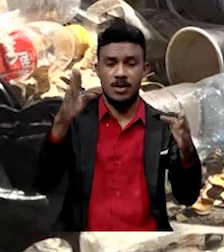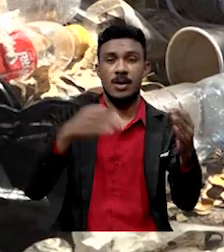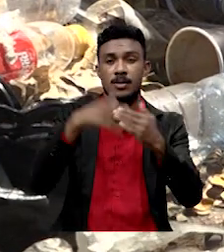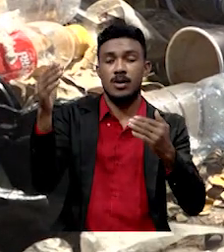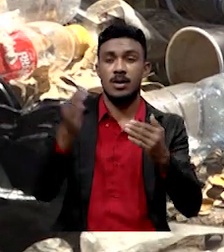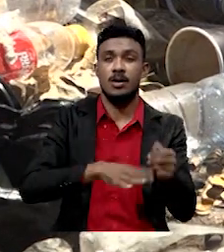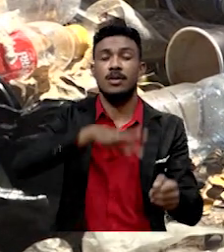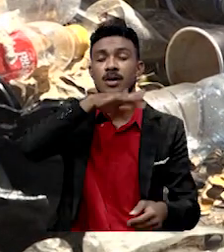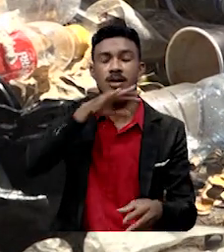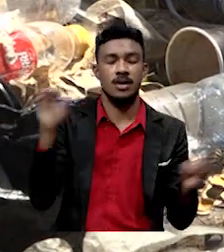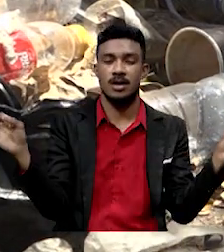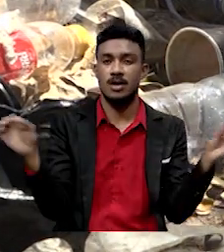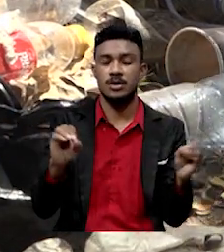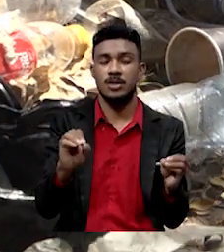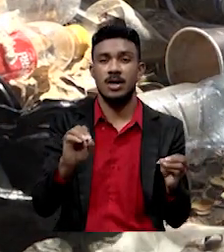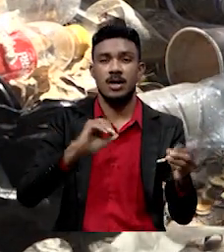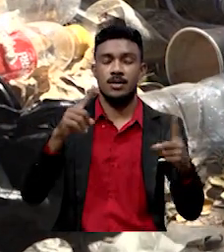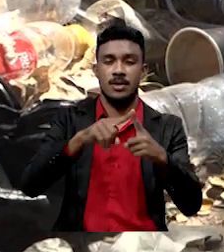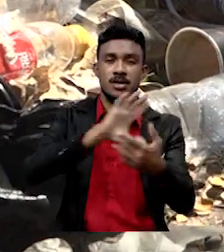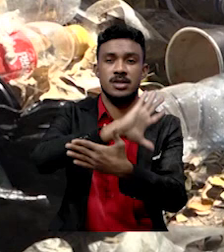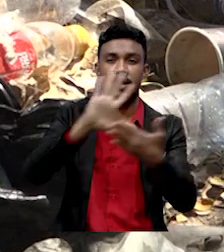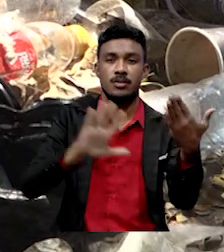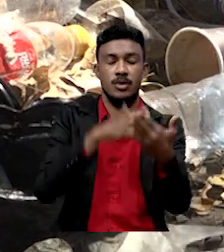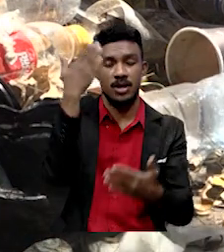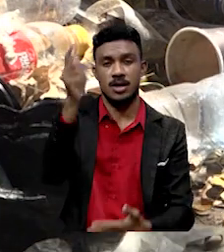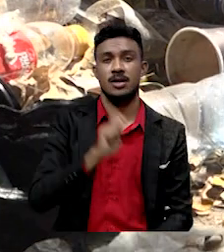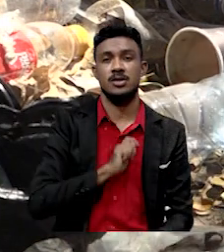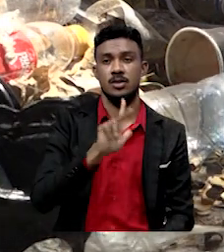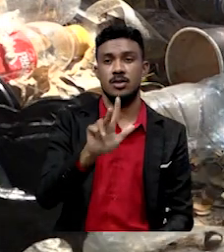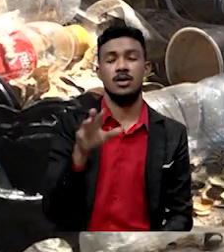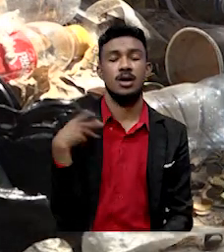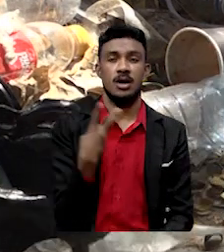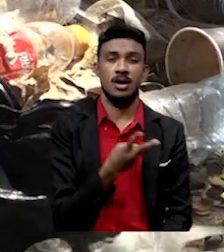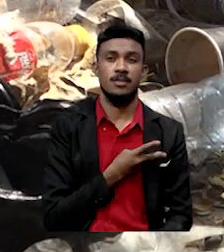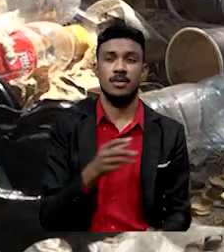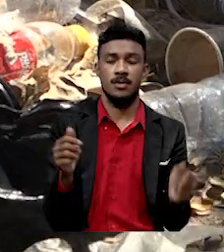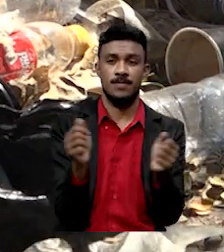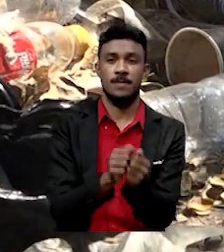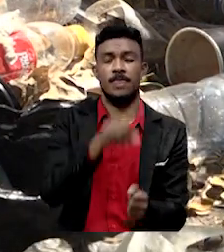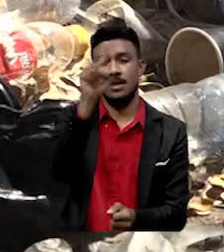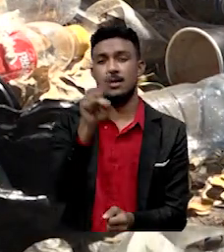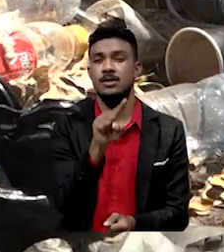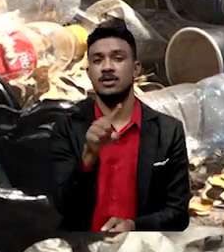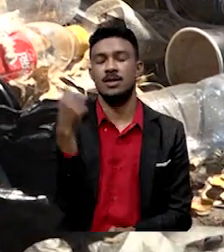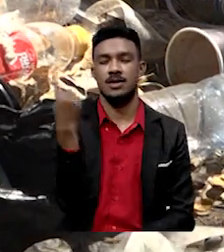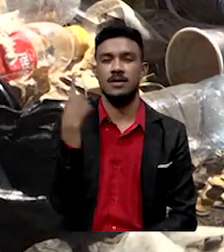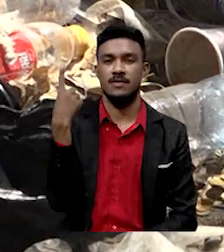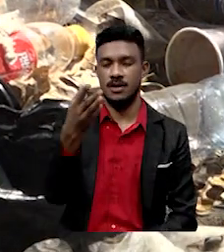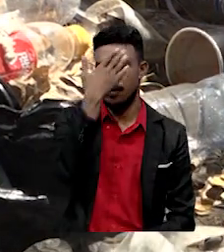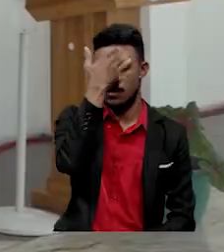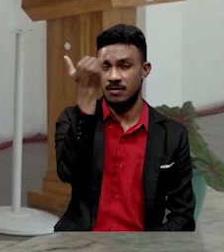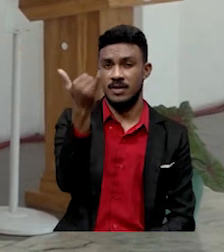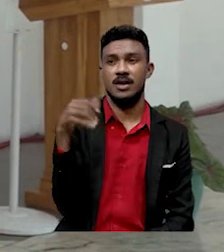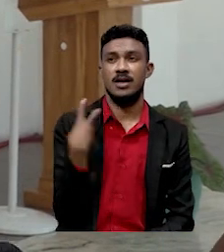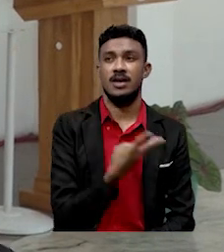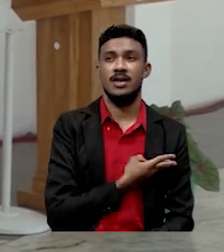lixo laos det ba cerimônia investidura e atacitolo. A mi oposição sempre questiona na fati, tamba saída. E